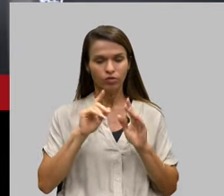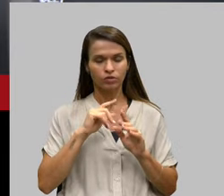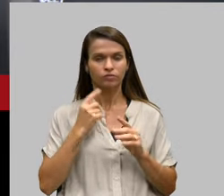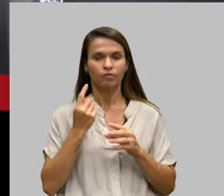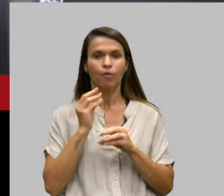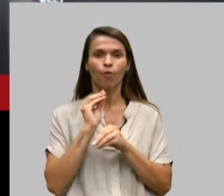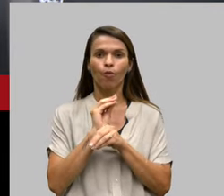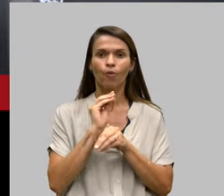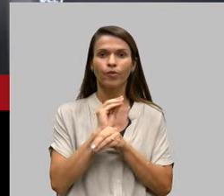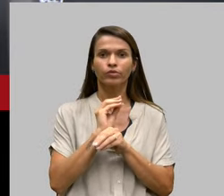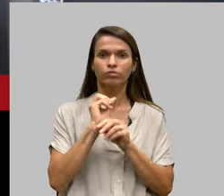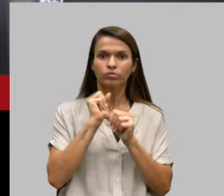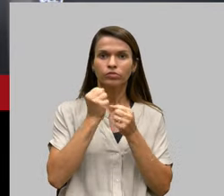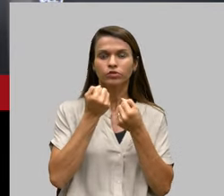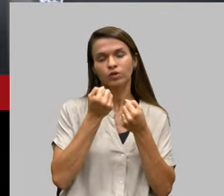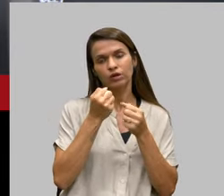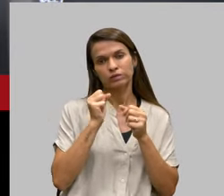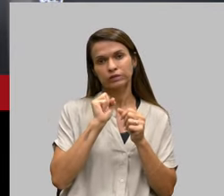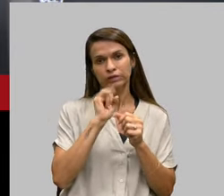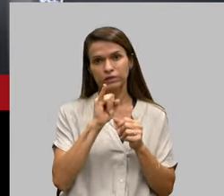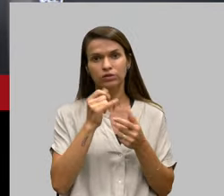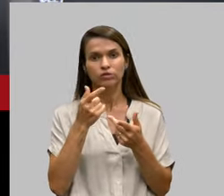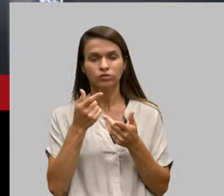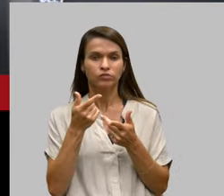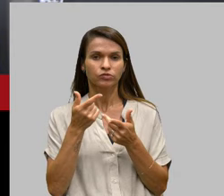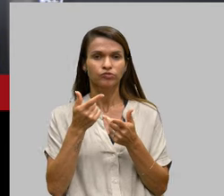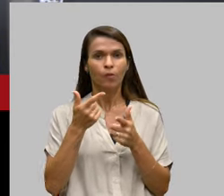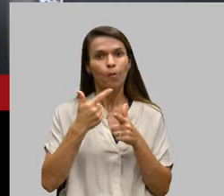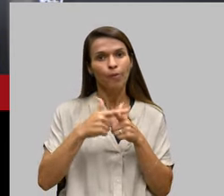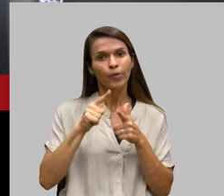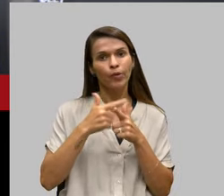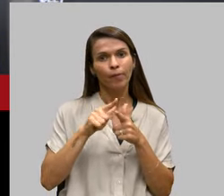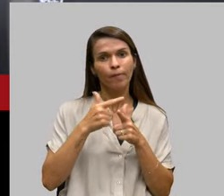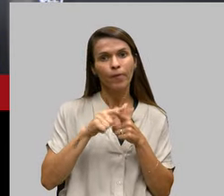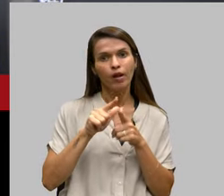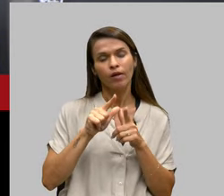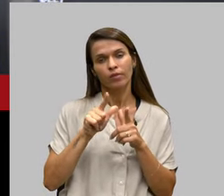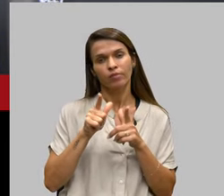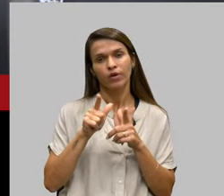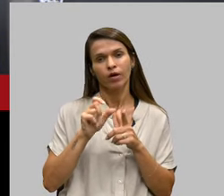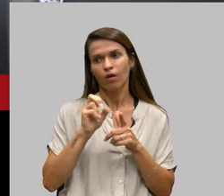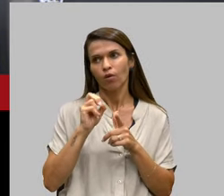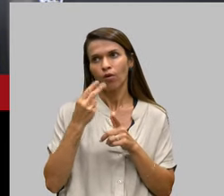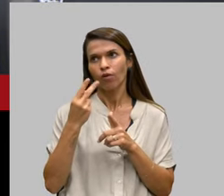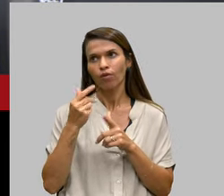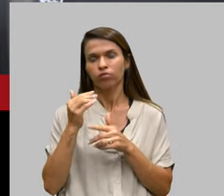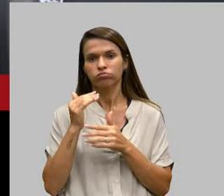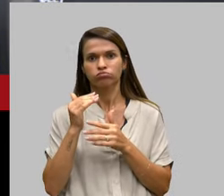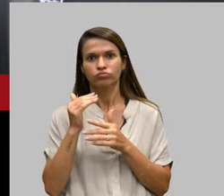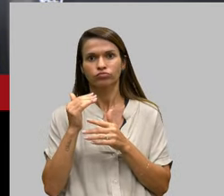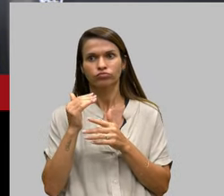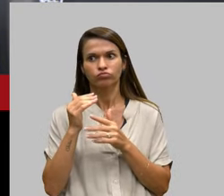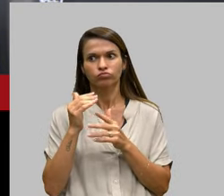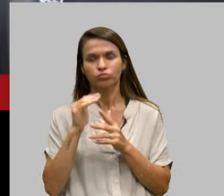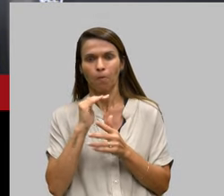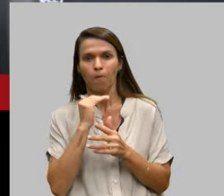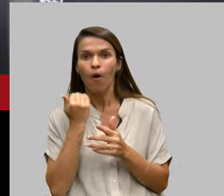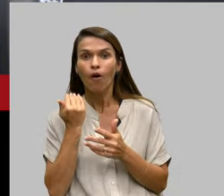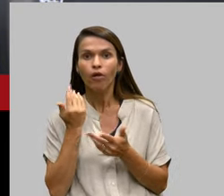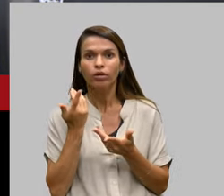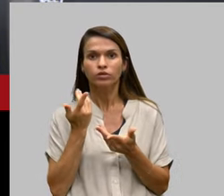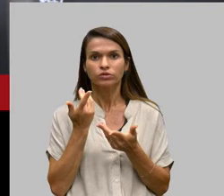eventual incapacidade ou sua família em uma pensão por morte essa era a ideia naquele primeiro momento que aquela pessoa